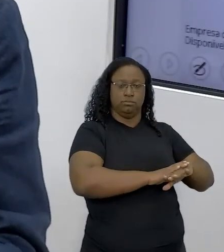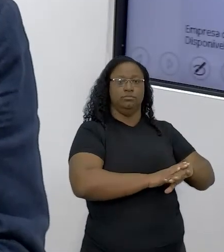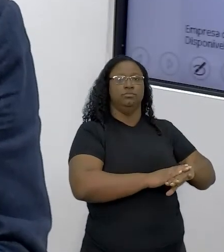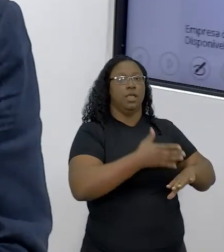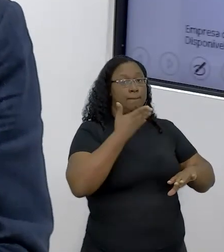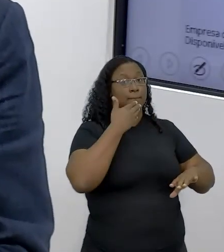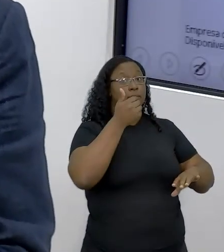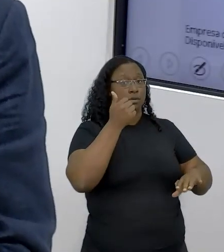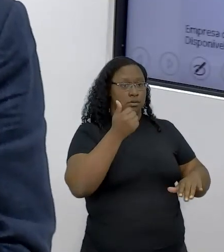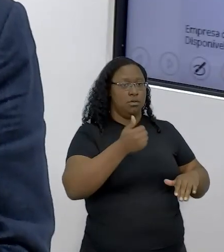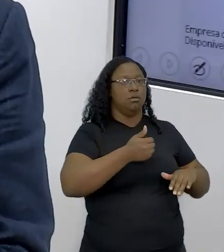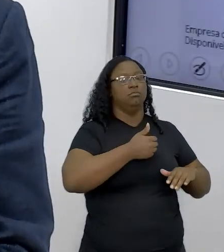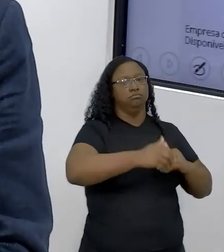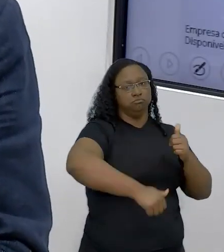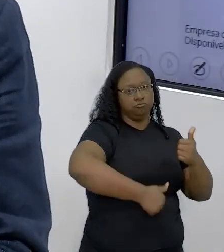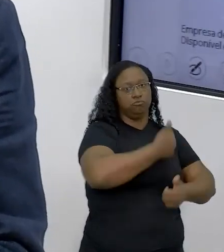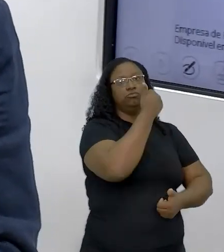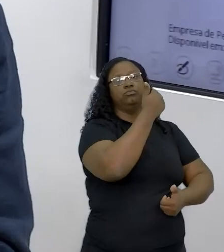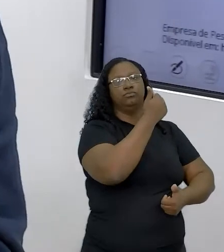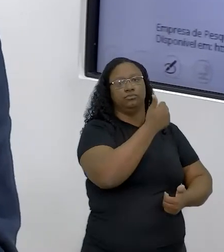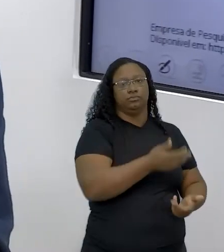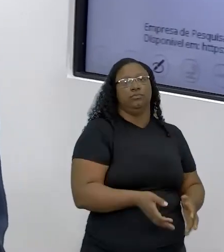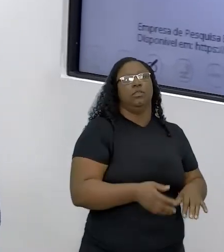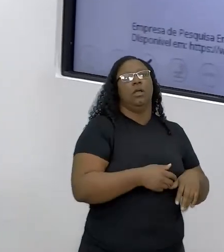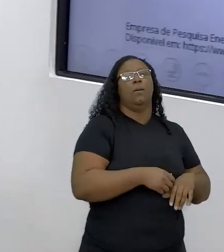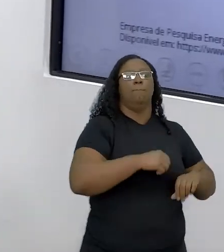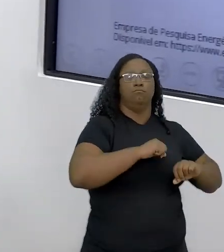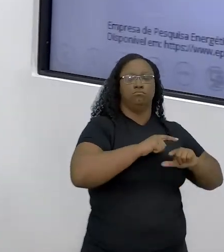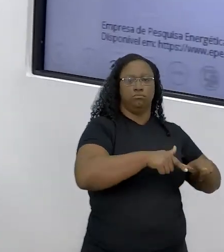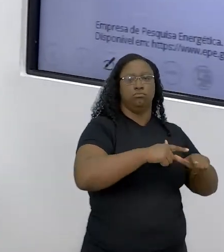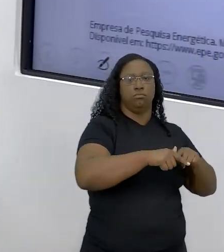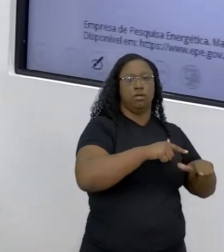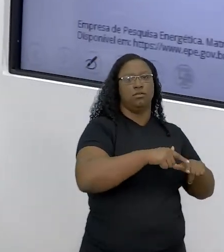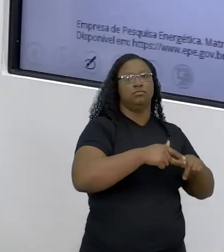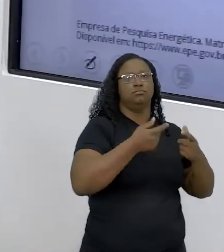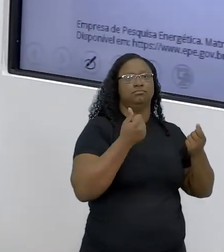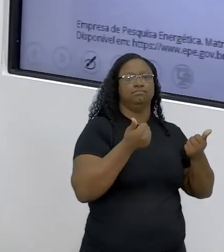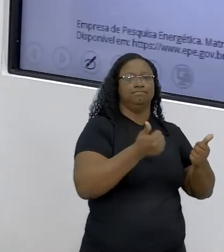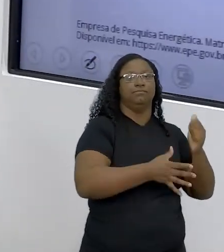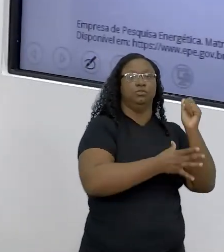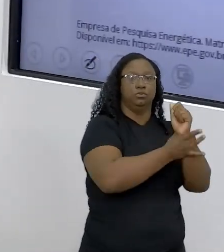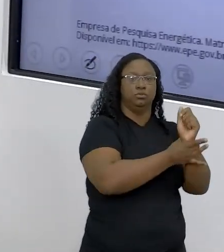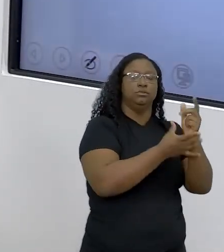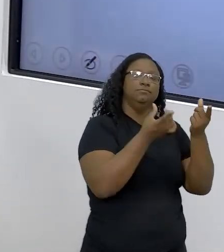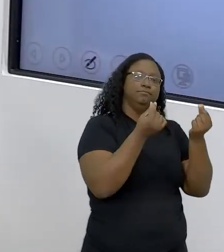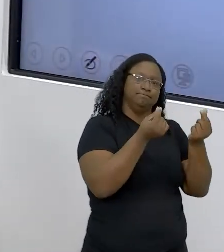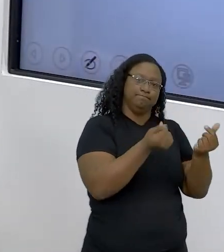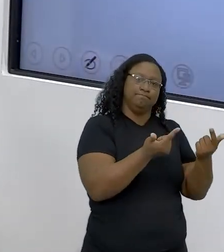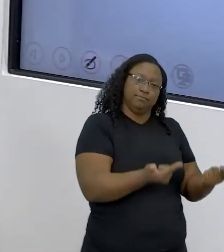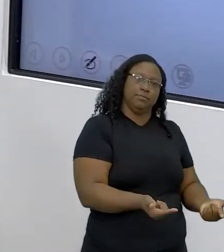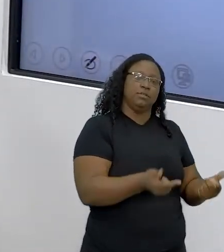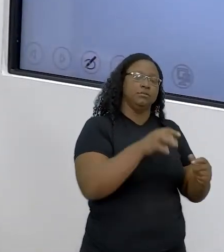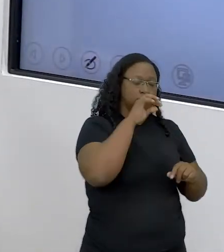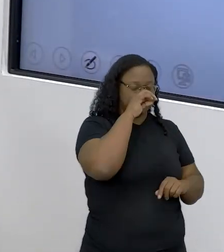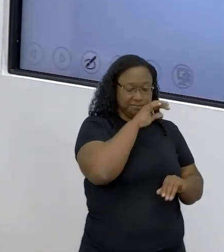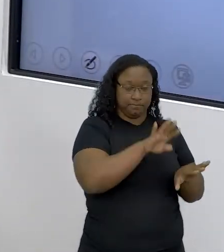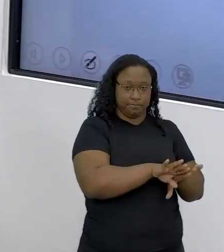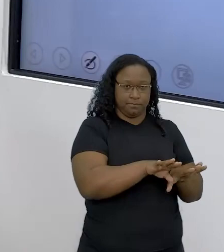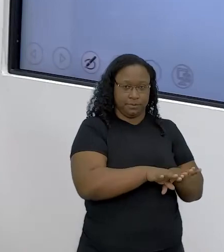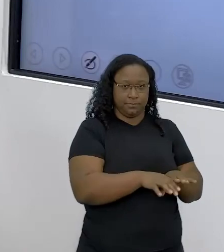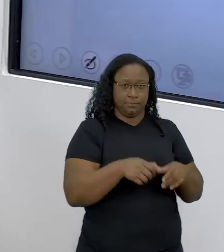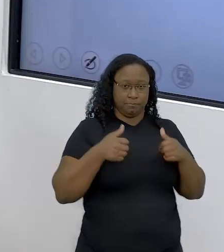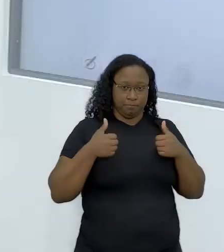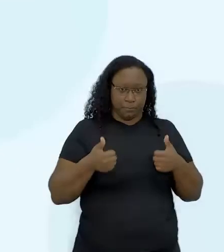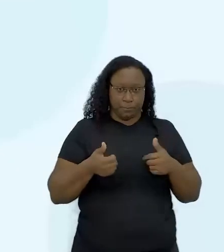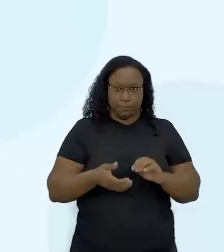mais vantagem, né, e uma produção mais segura e mais barata aí para a população, tá bom? Bom, o